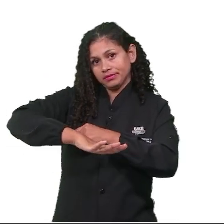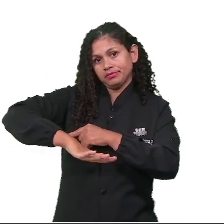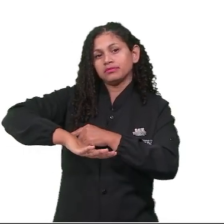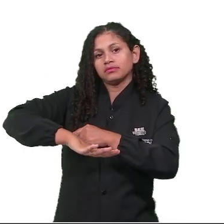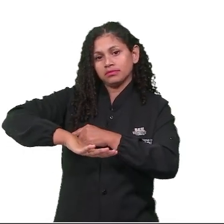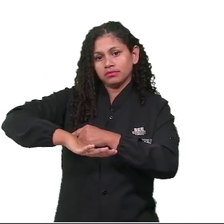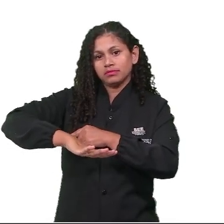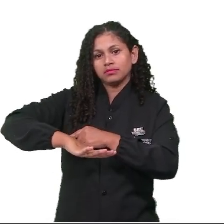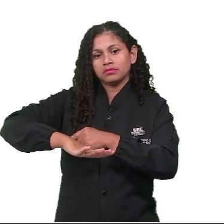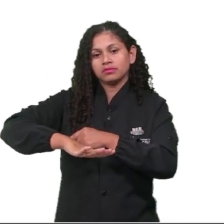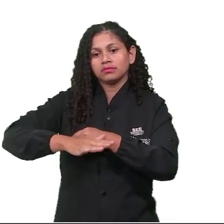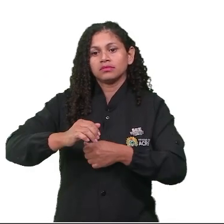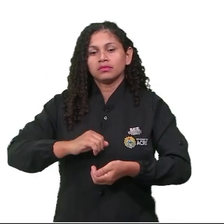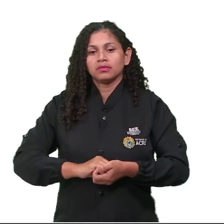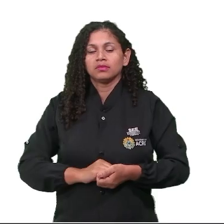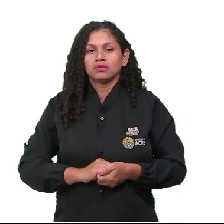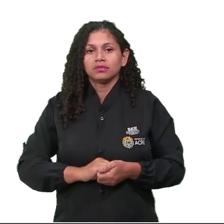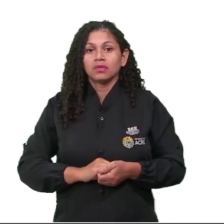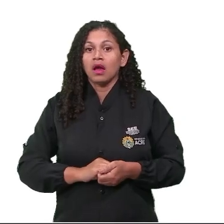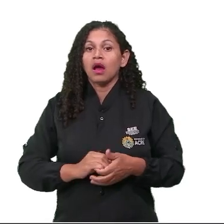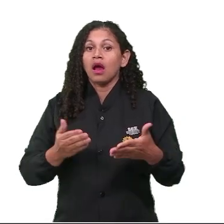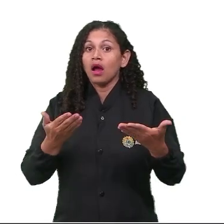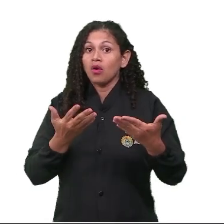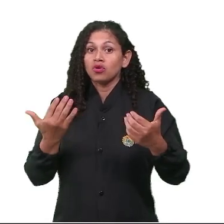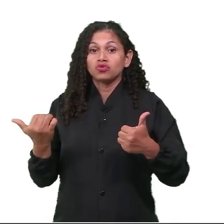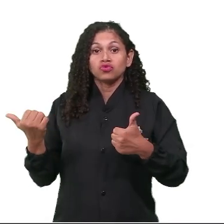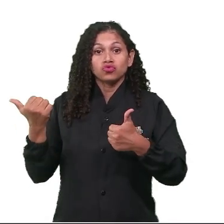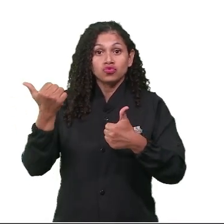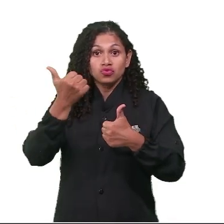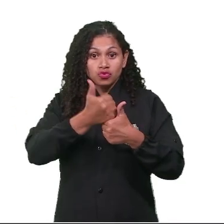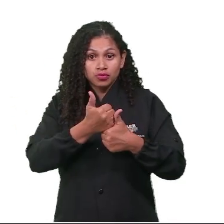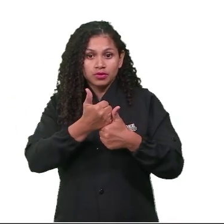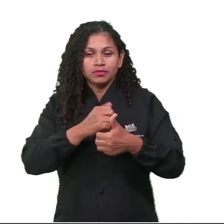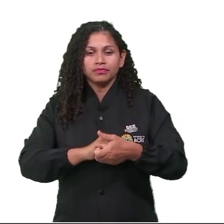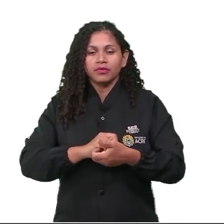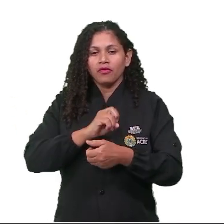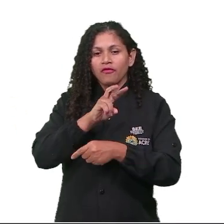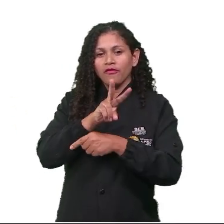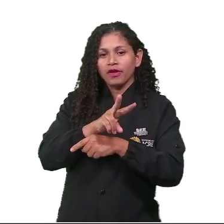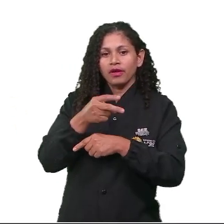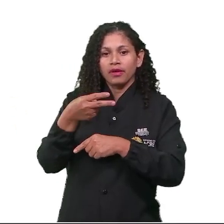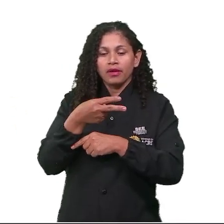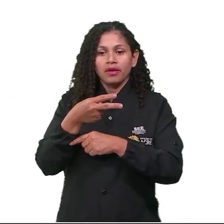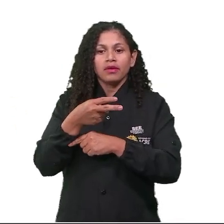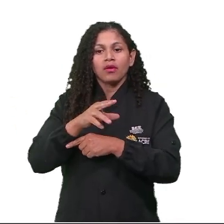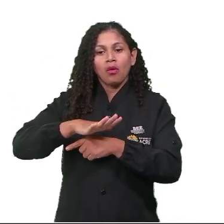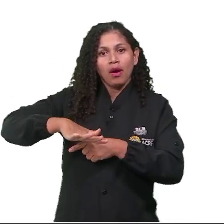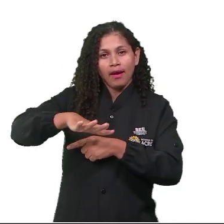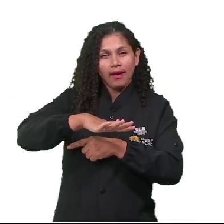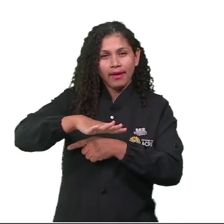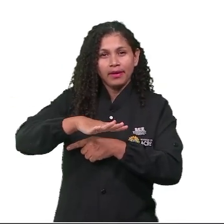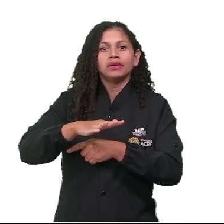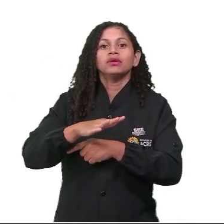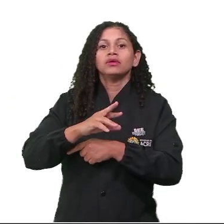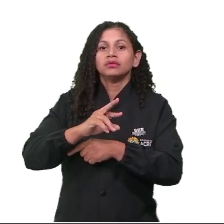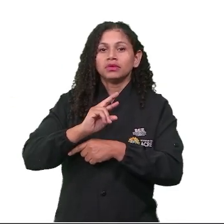por 3,8. Então, como é que vai ficar? Volume é igual. A área da base é